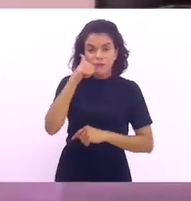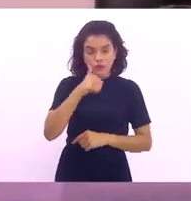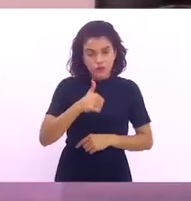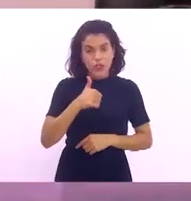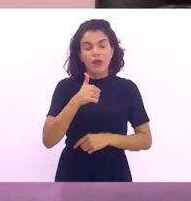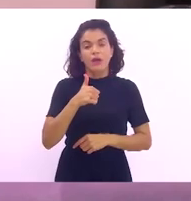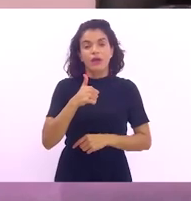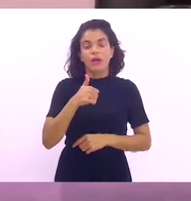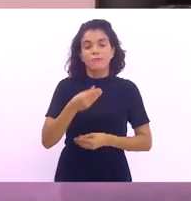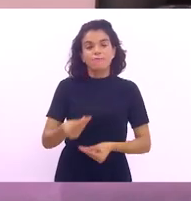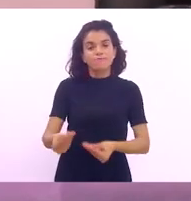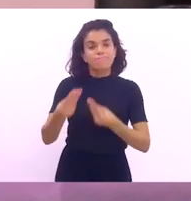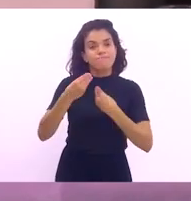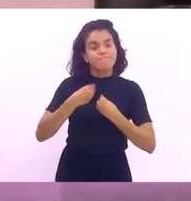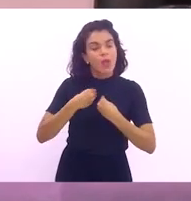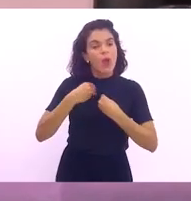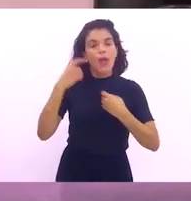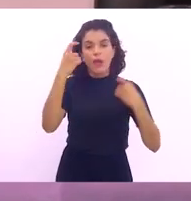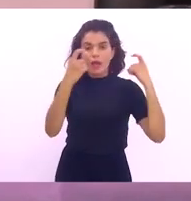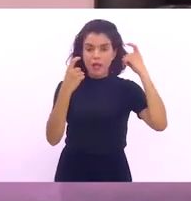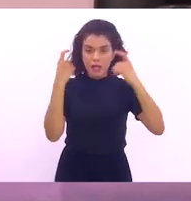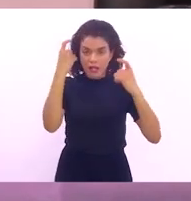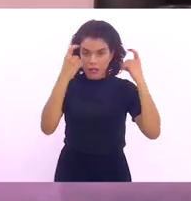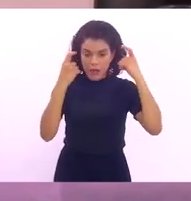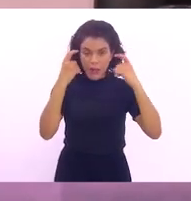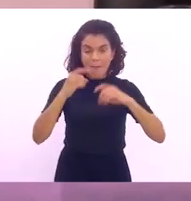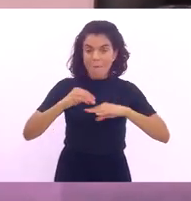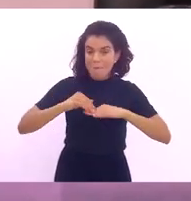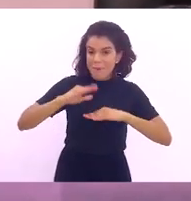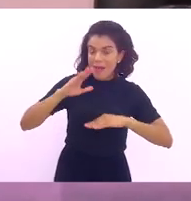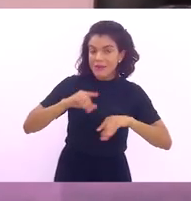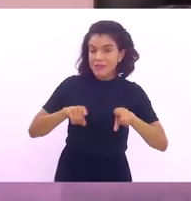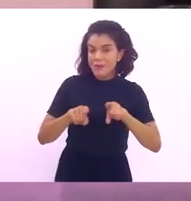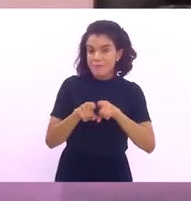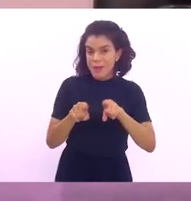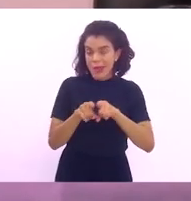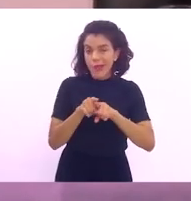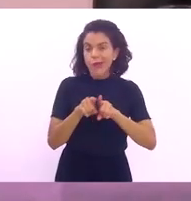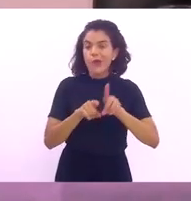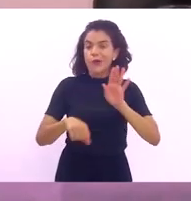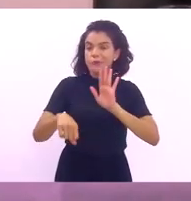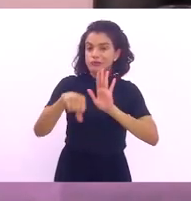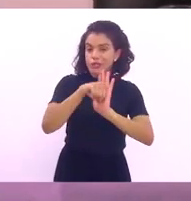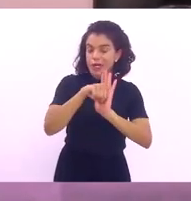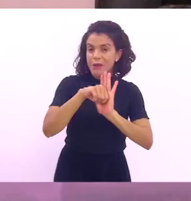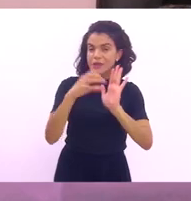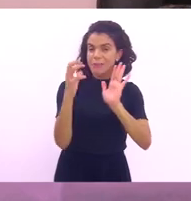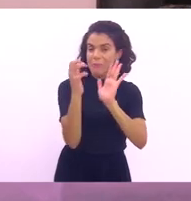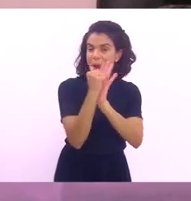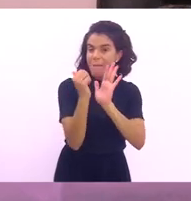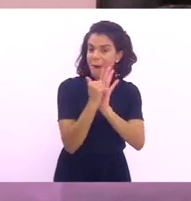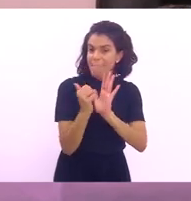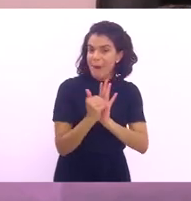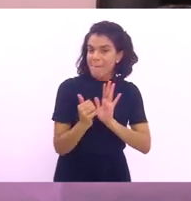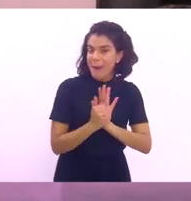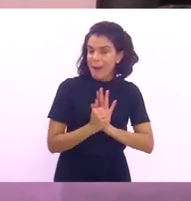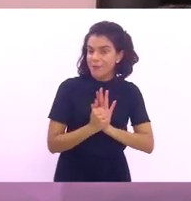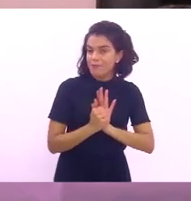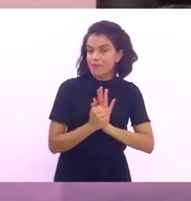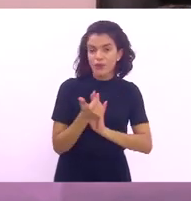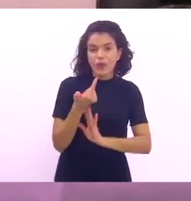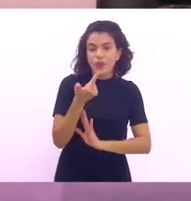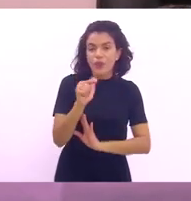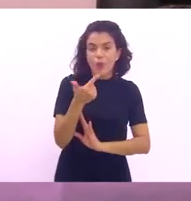trouxe muita preocupação Além disso Muitas vezes os crimes registrados não são